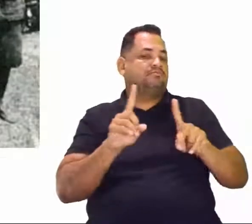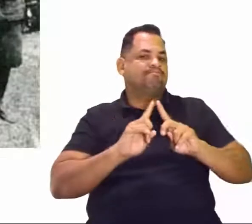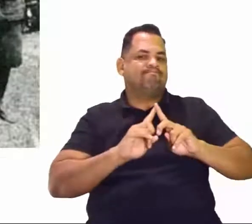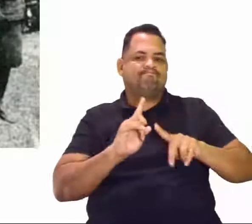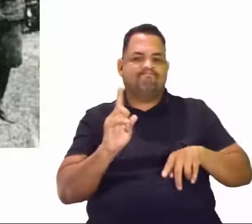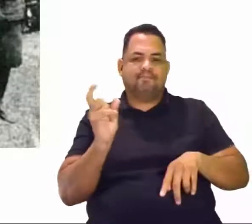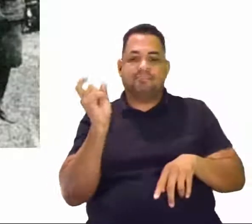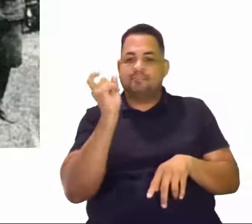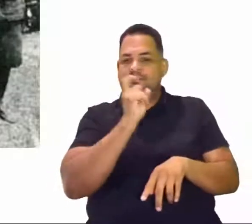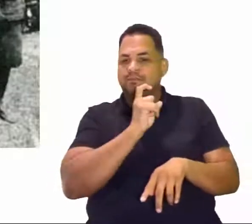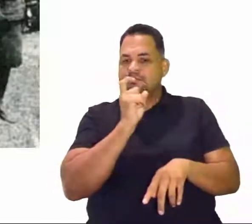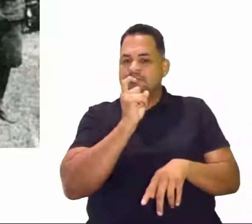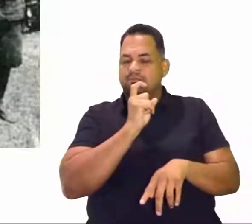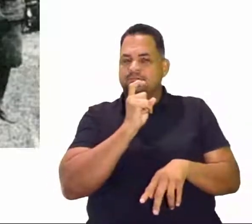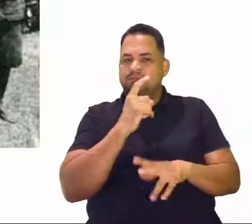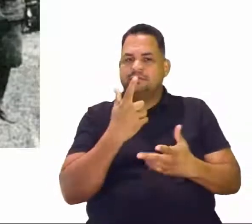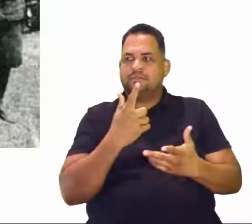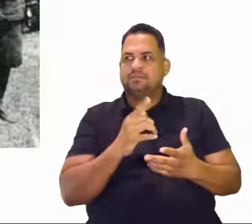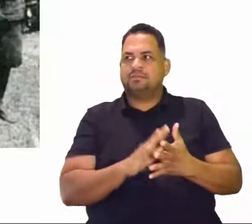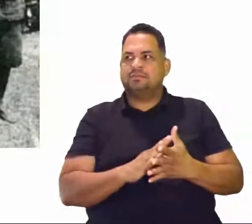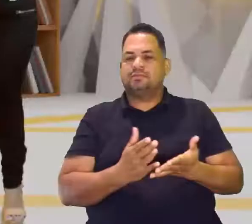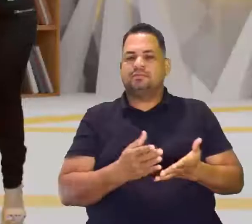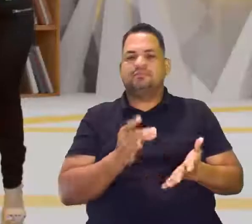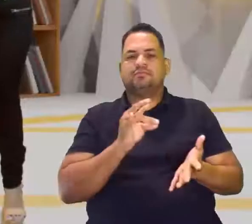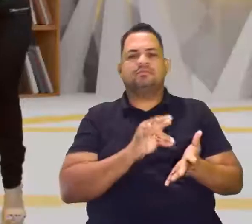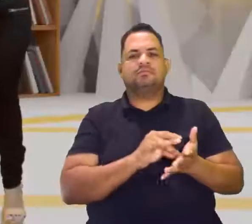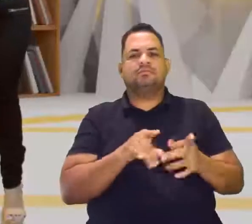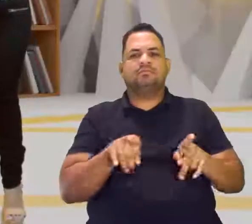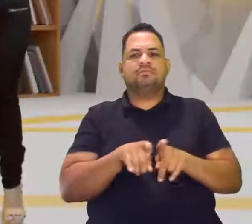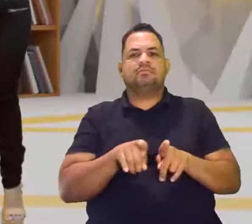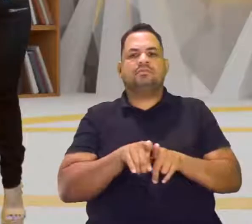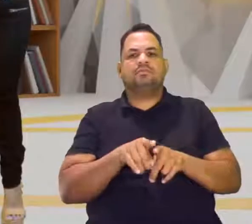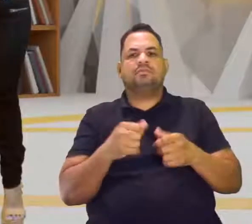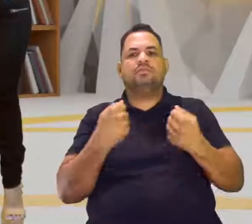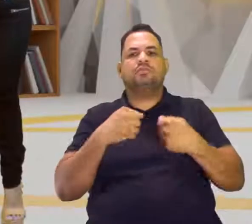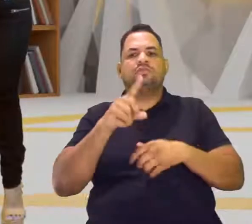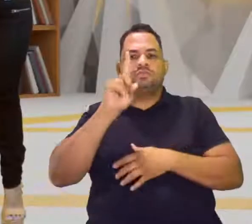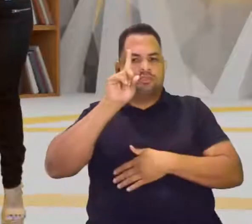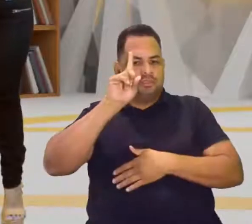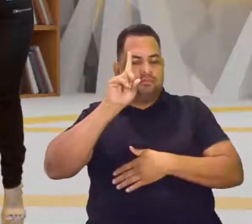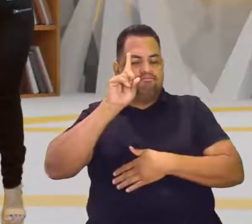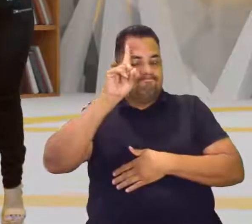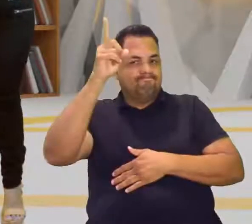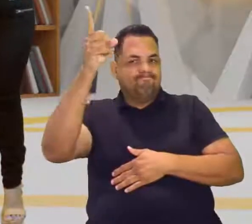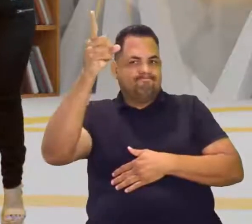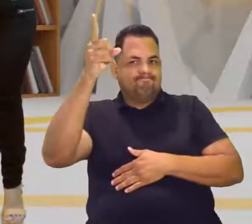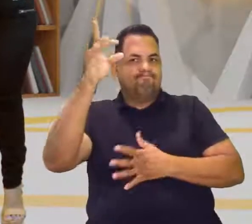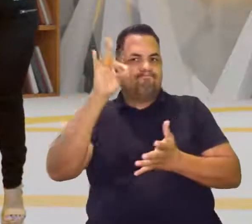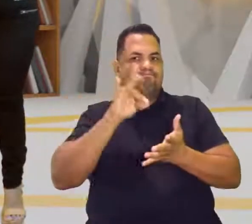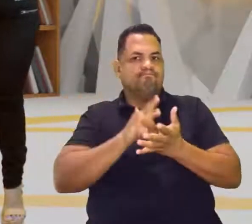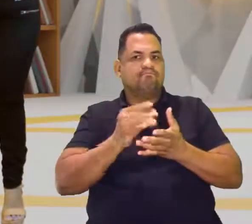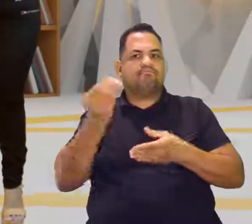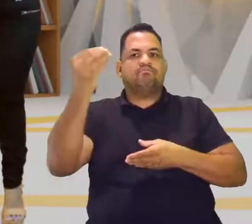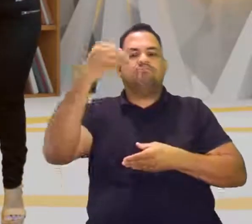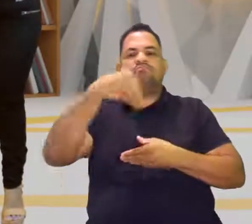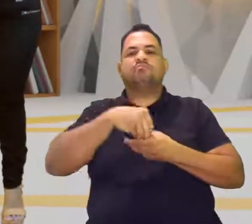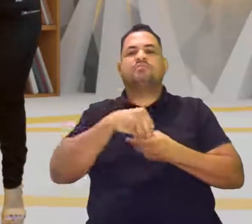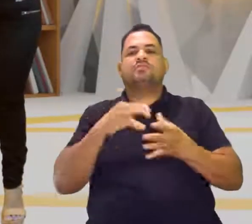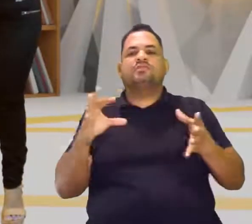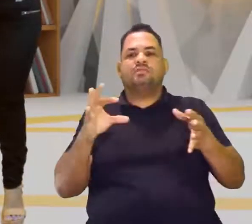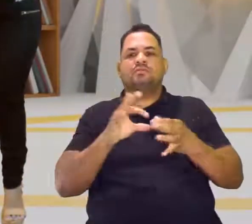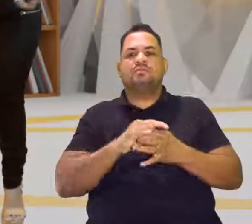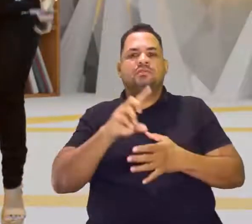criou essas verdades a verdade ela também pode ser inventada né gente a verdade é nesse contexto ela foi